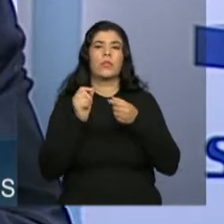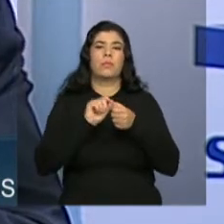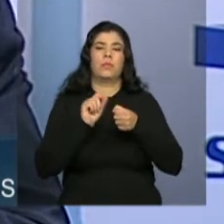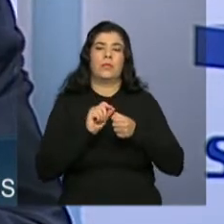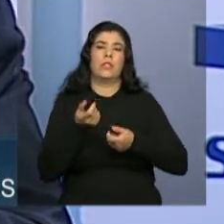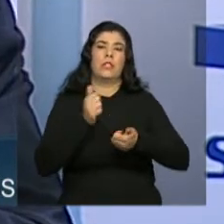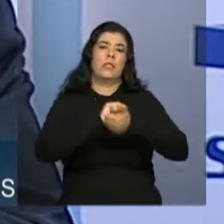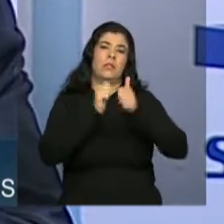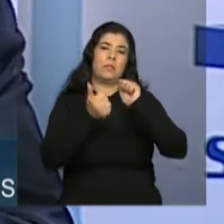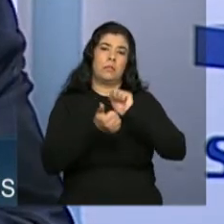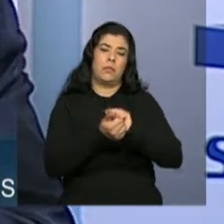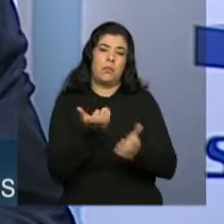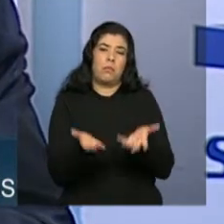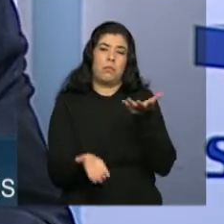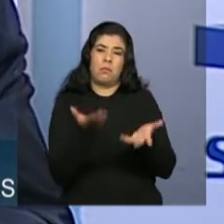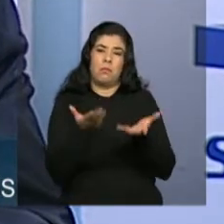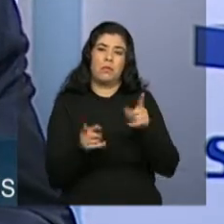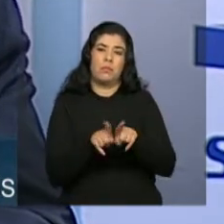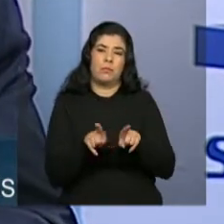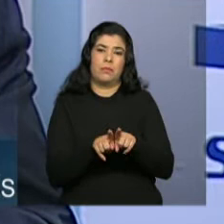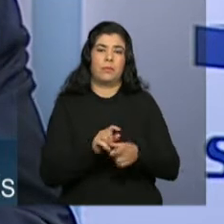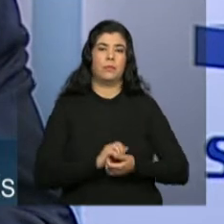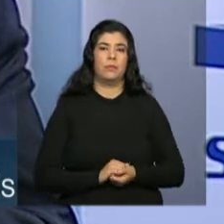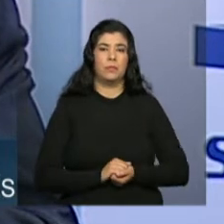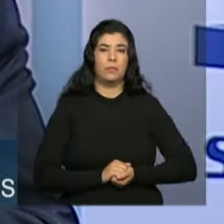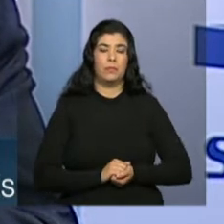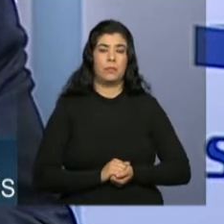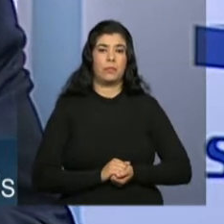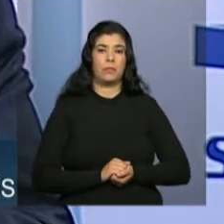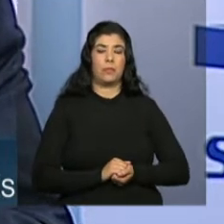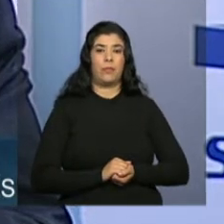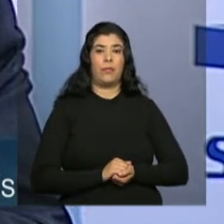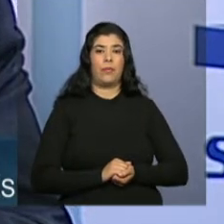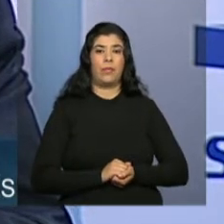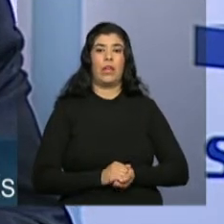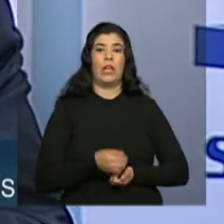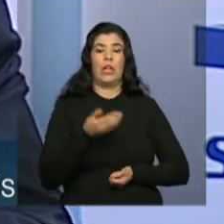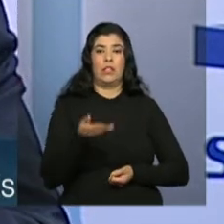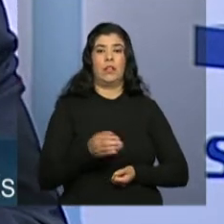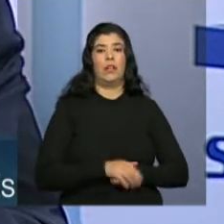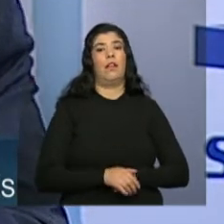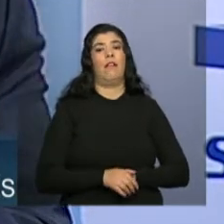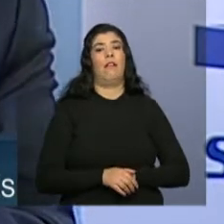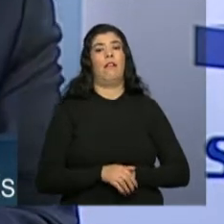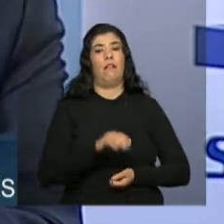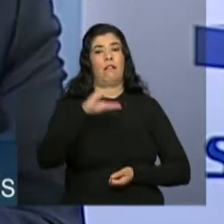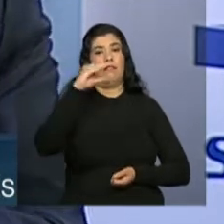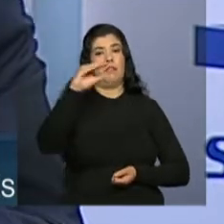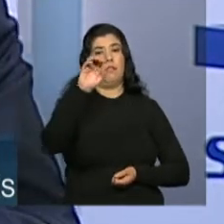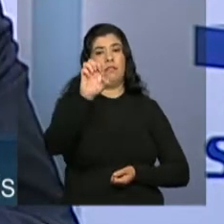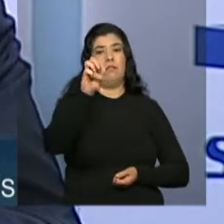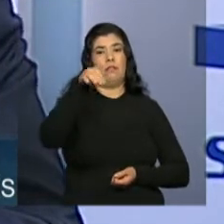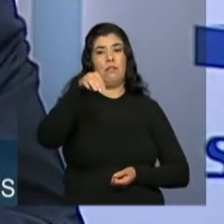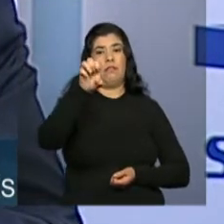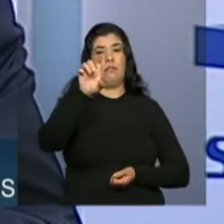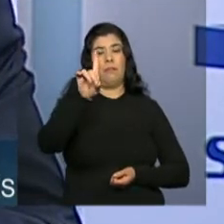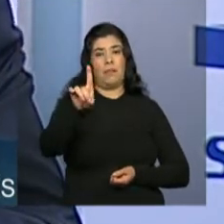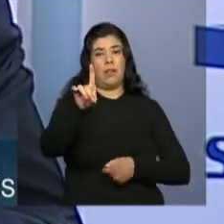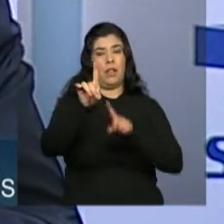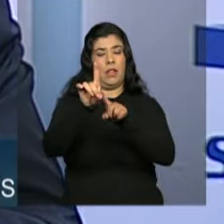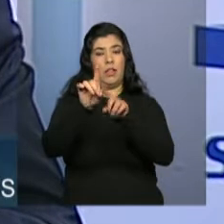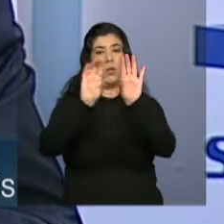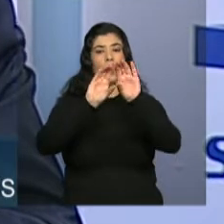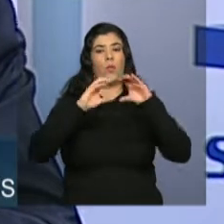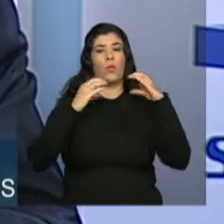essa essa compensação pode passar bom a Semed né como o ministro é O que é uma